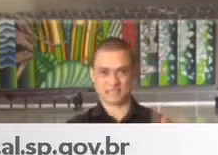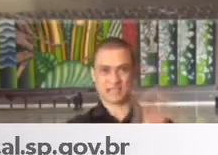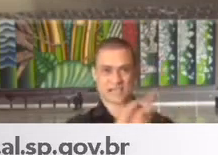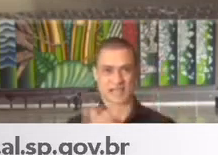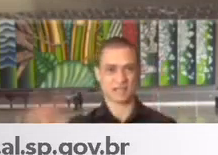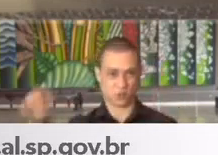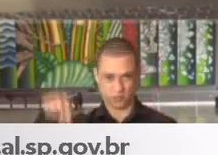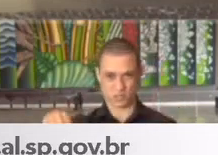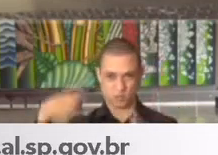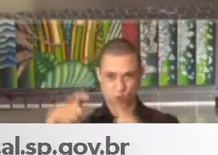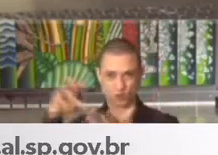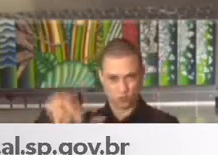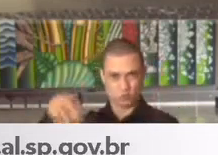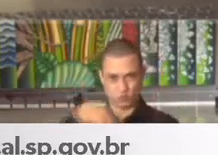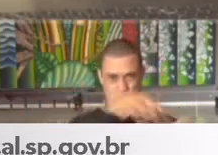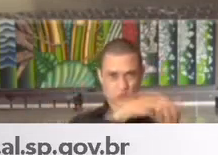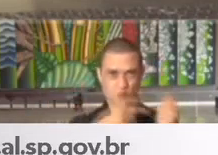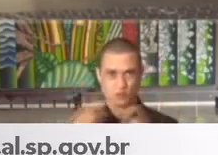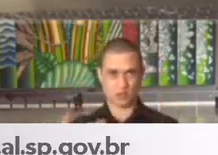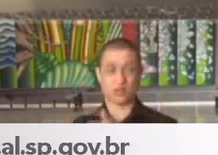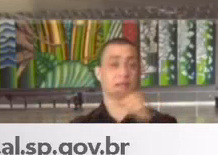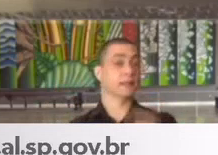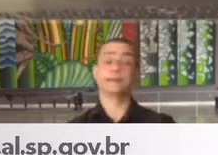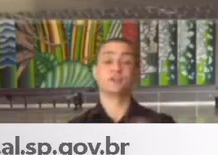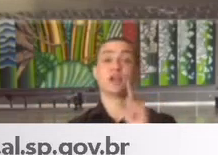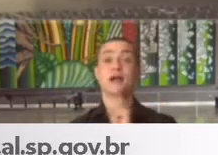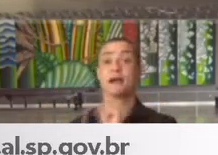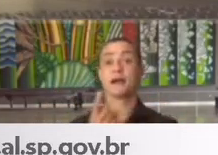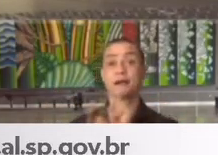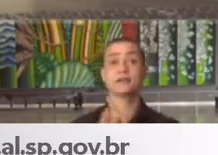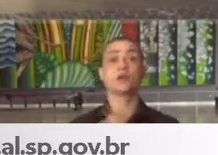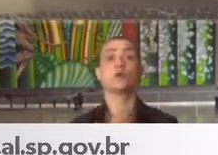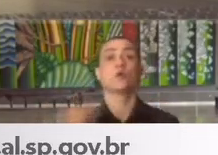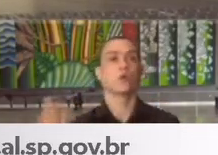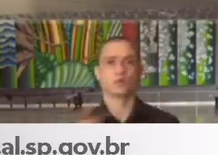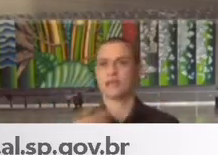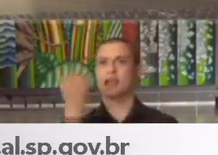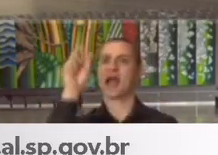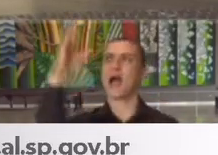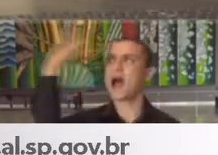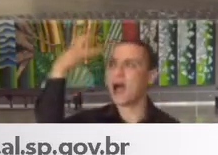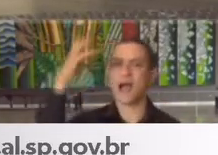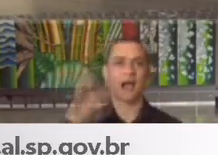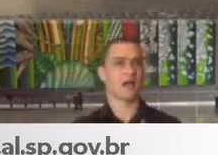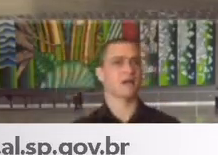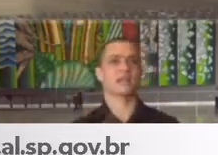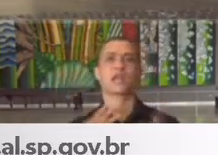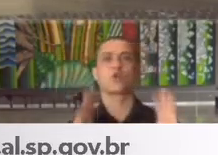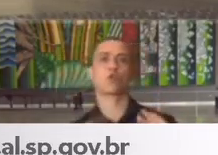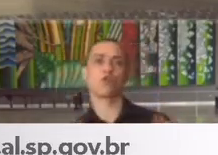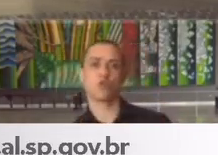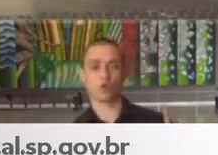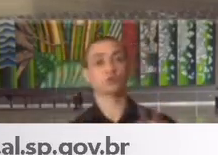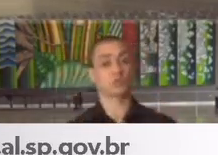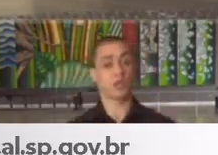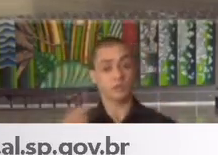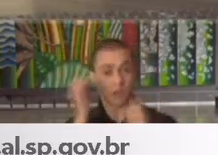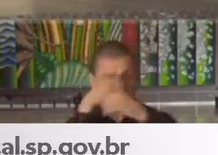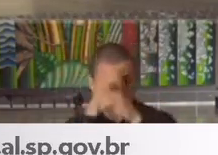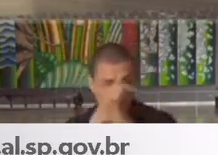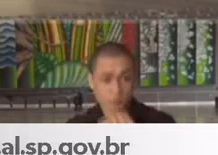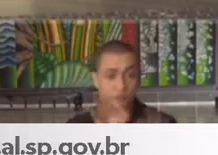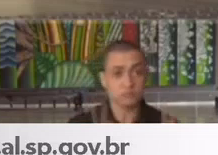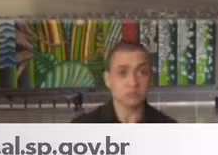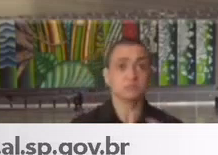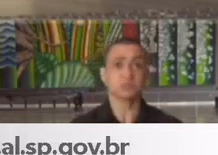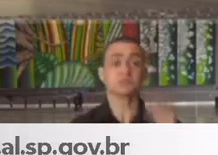pontos de triagem. E ali ele é atendido, tem conforto, tem ar-condicionado, tem, enfim, e faz os exames necessários.